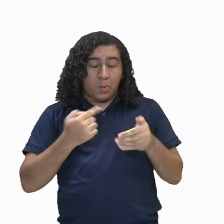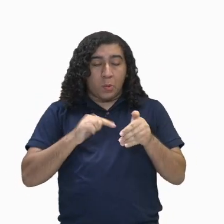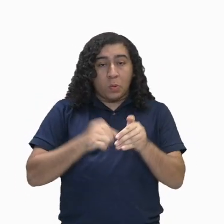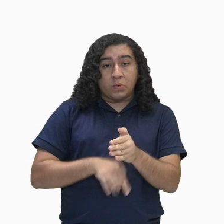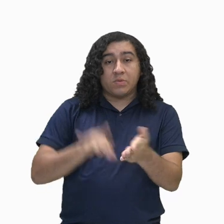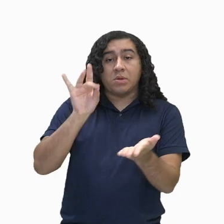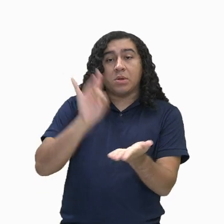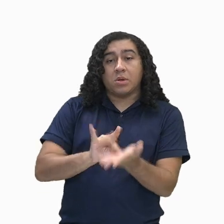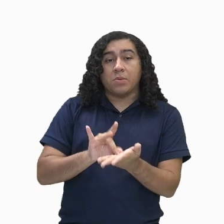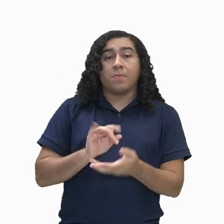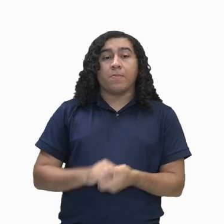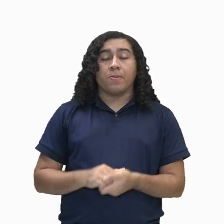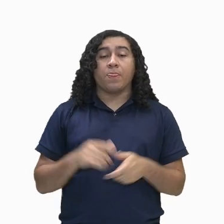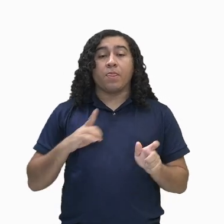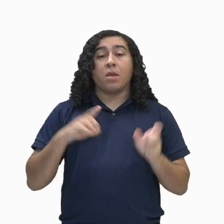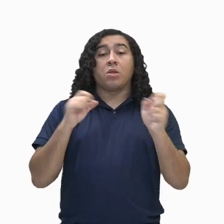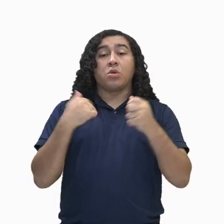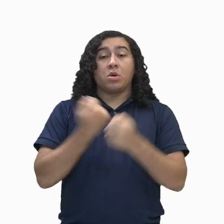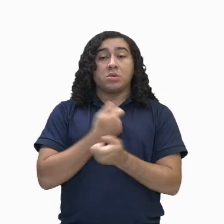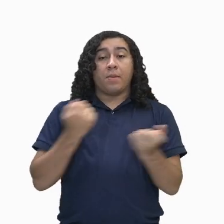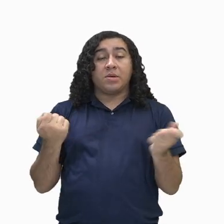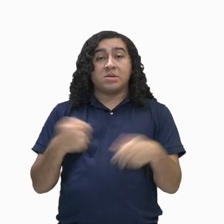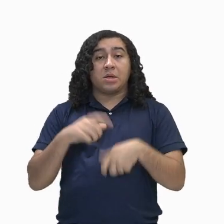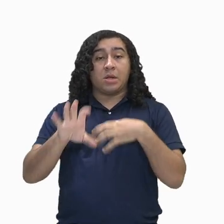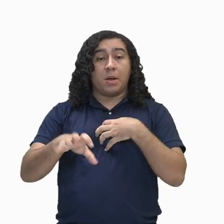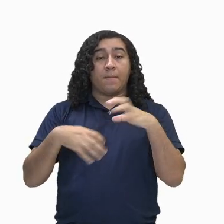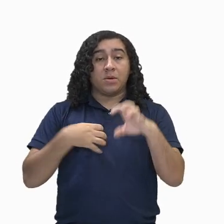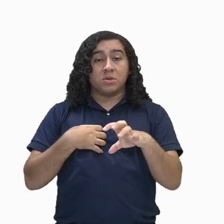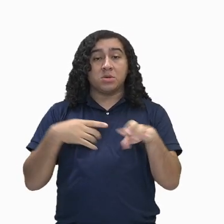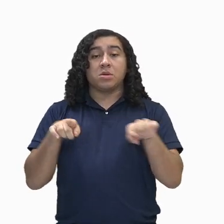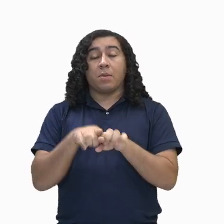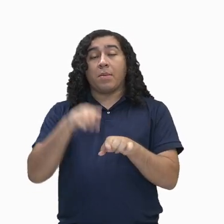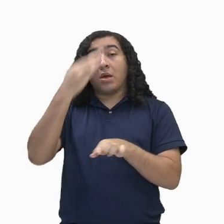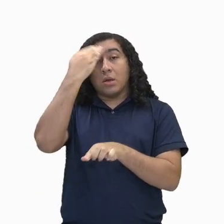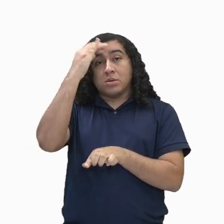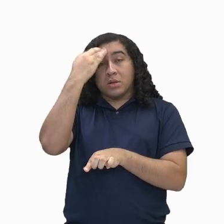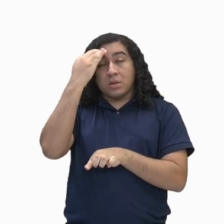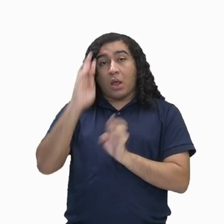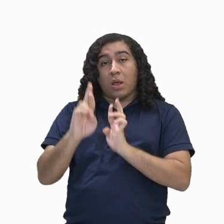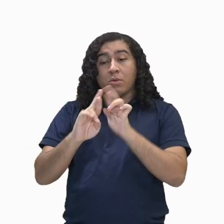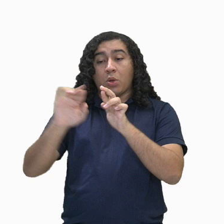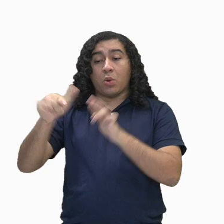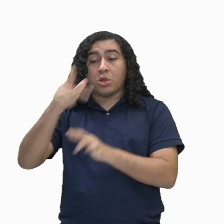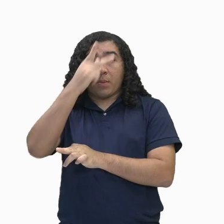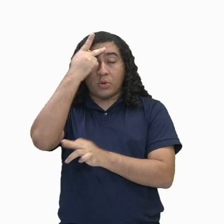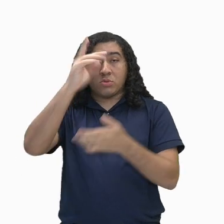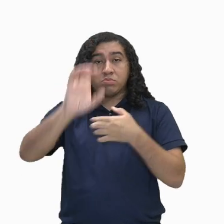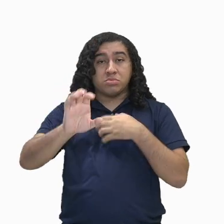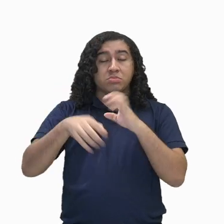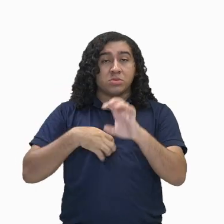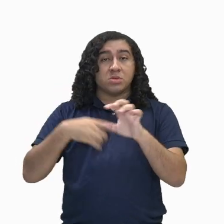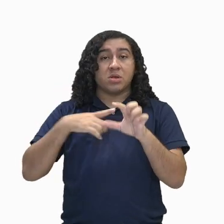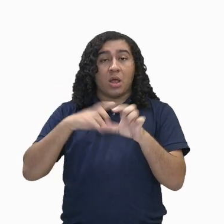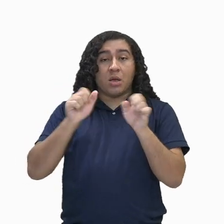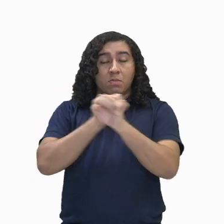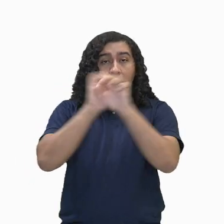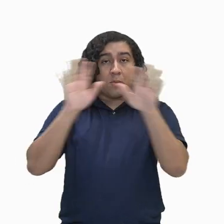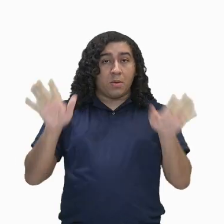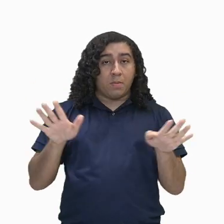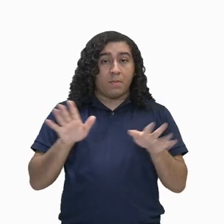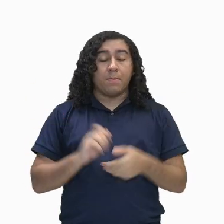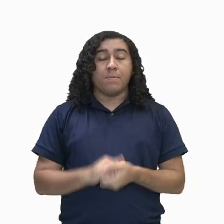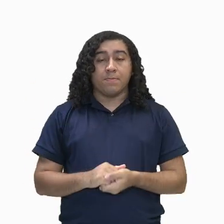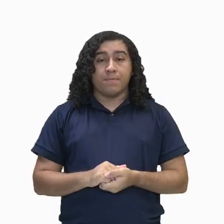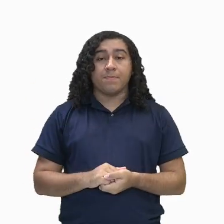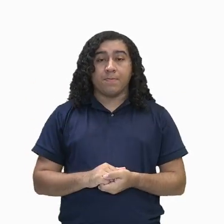humana, ampliando nossa capacidade de empatia e compreensão em relação aos outros.